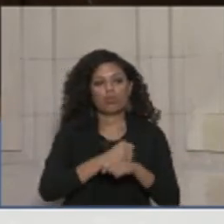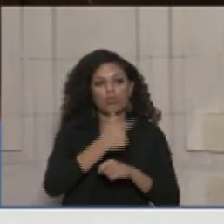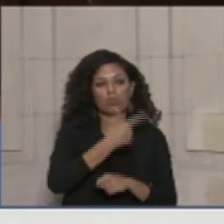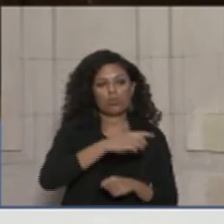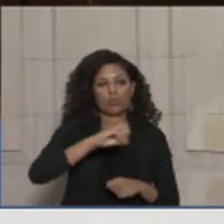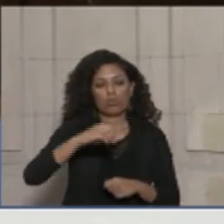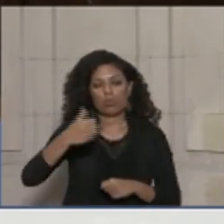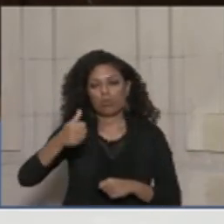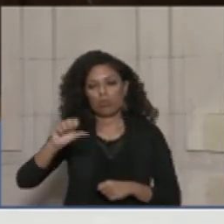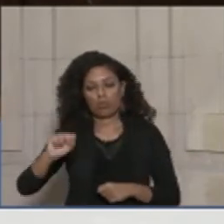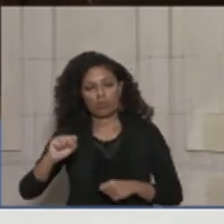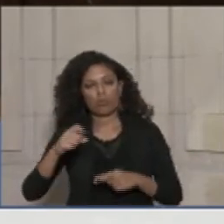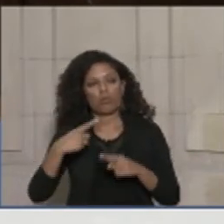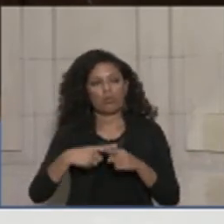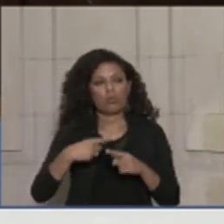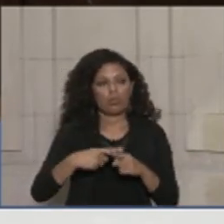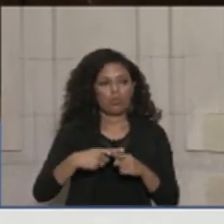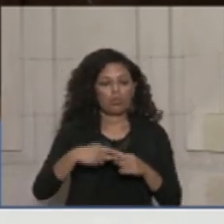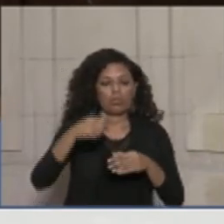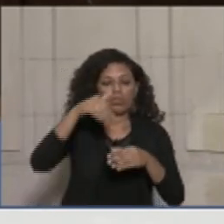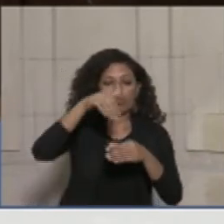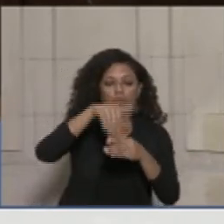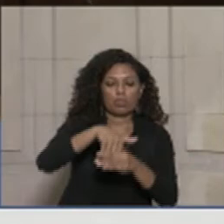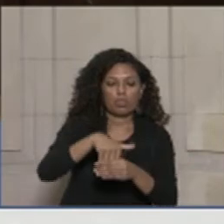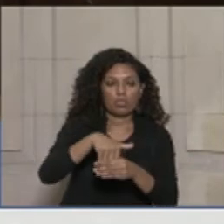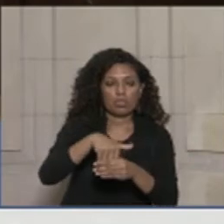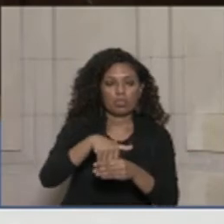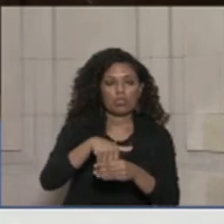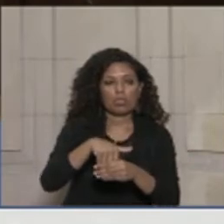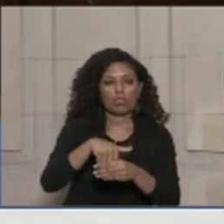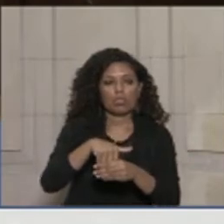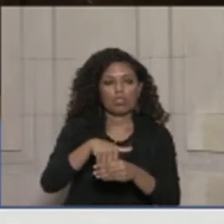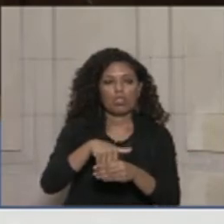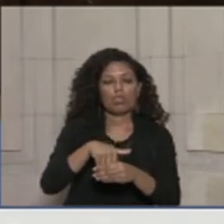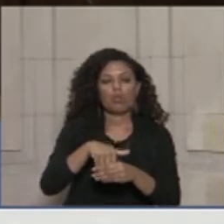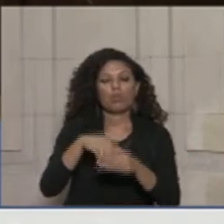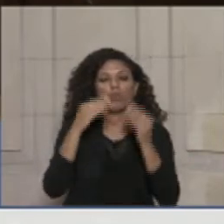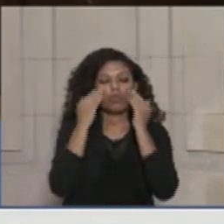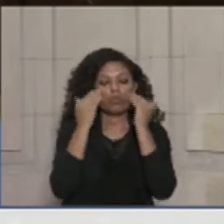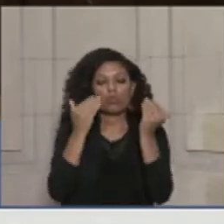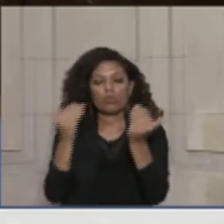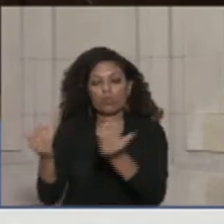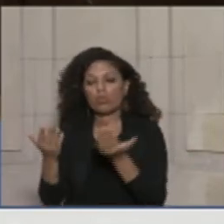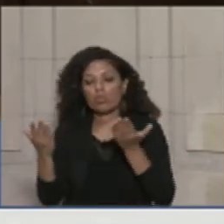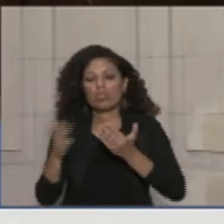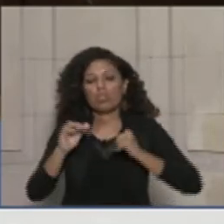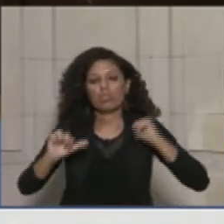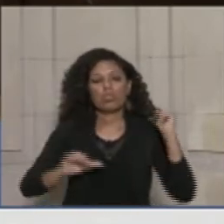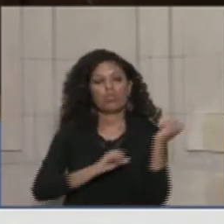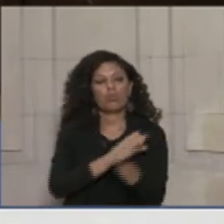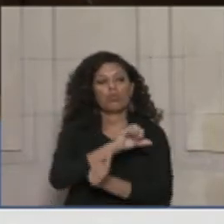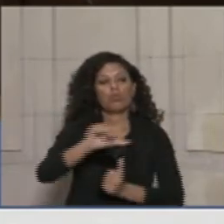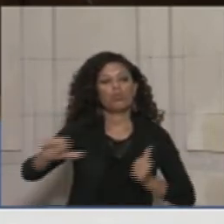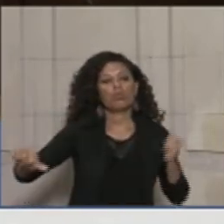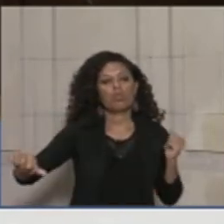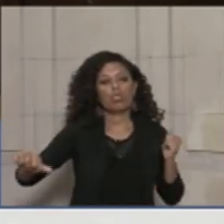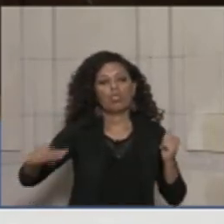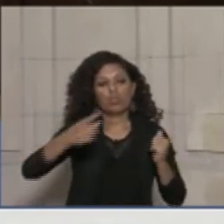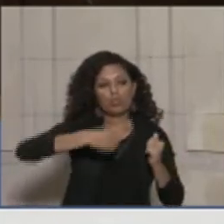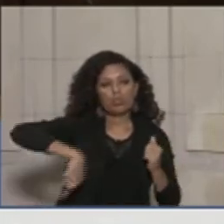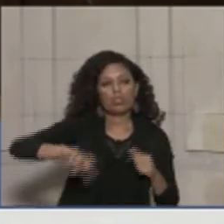quando a população, quando as urnas resolveram romper com o sistema que estava vigente, nós